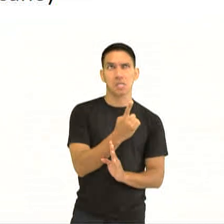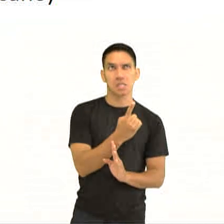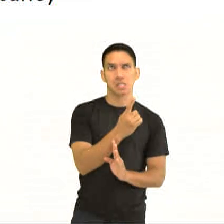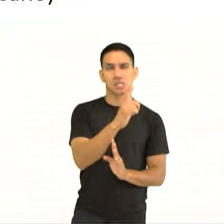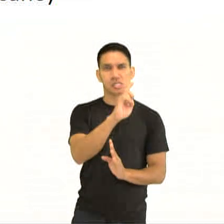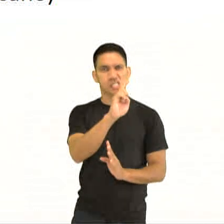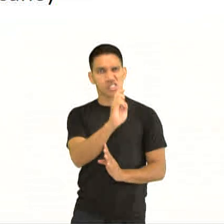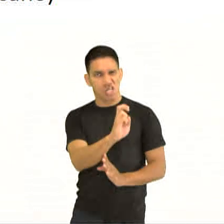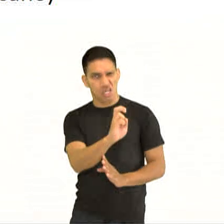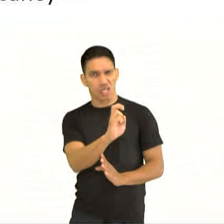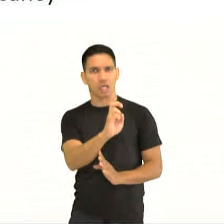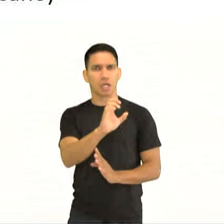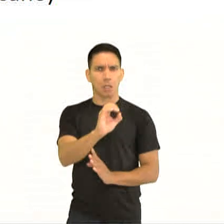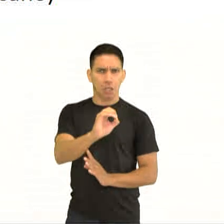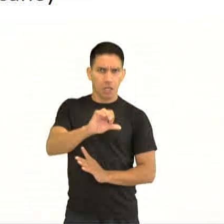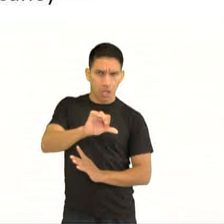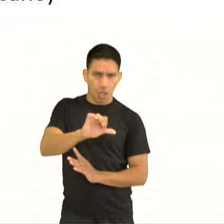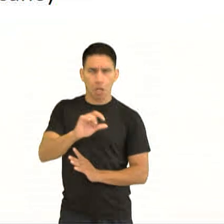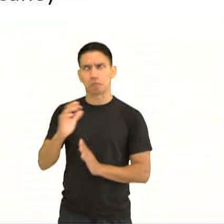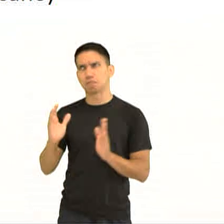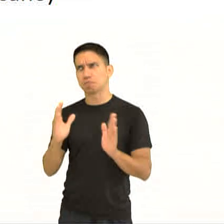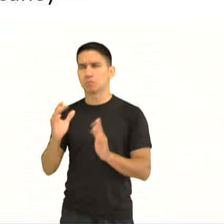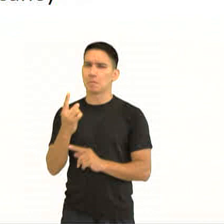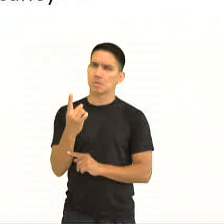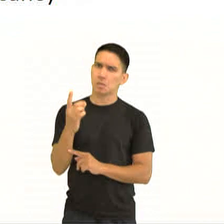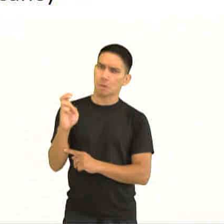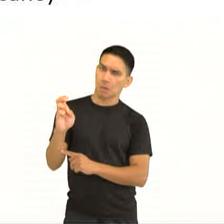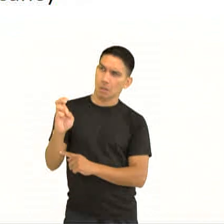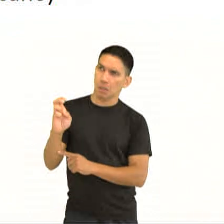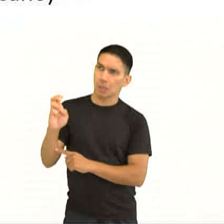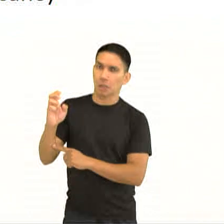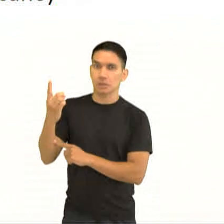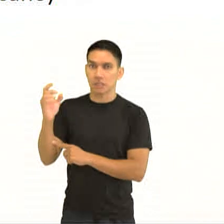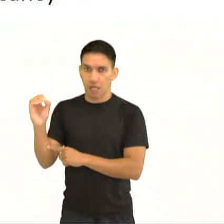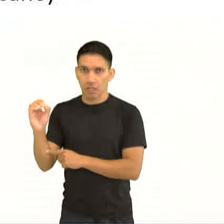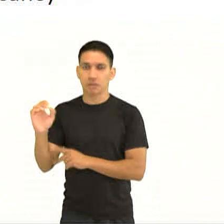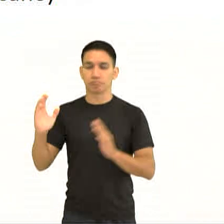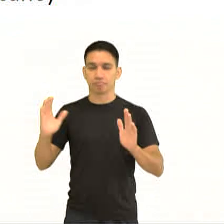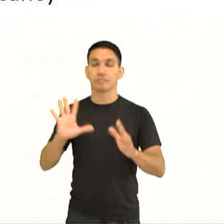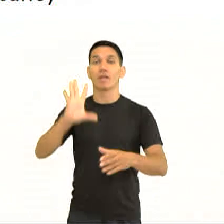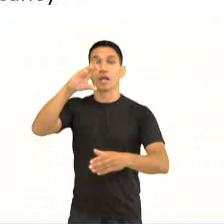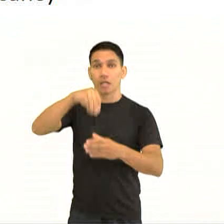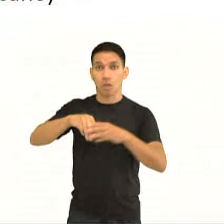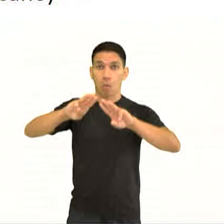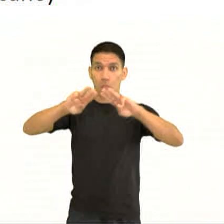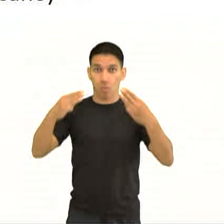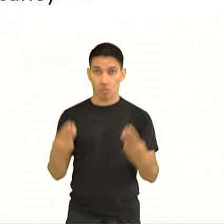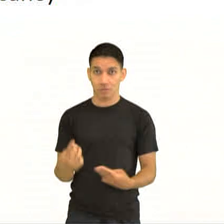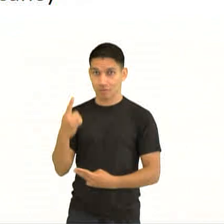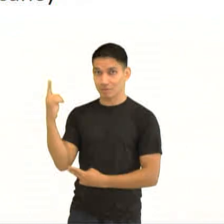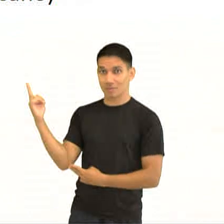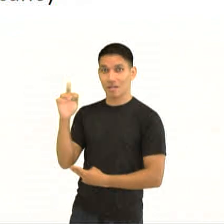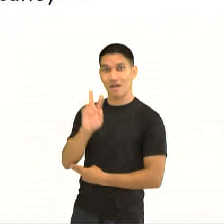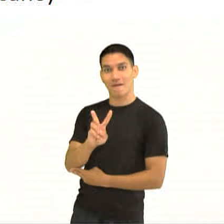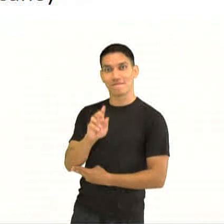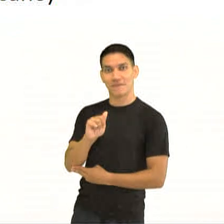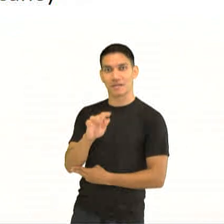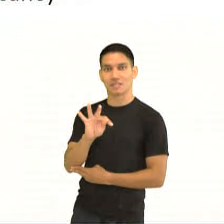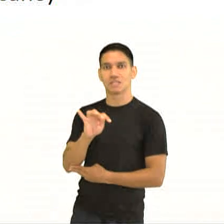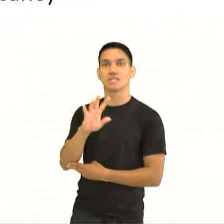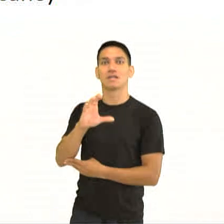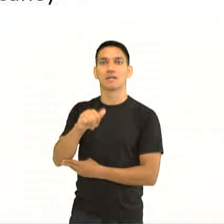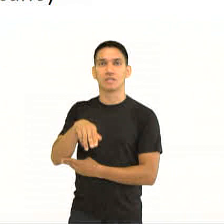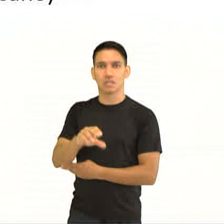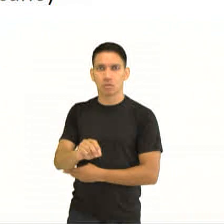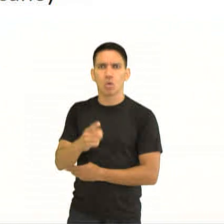1510 e está no Museu do Vaticano, tá? Então, é muito bacana que a gente perceber como